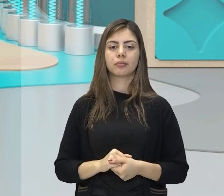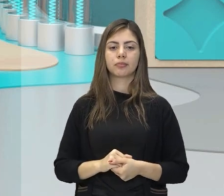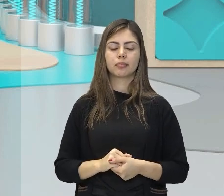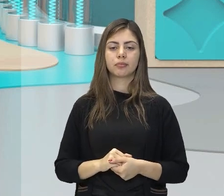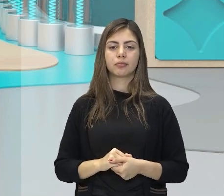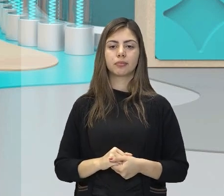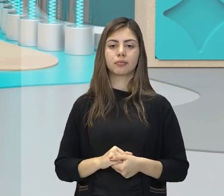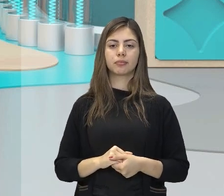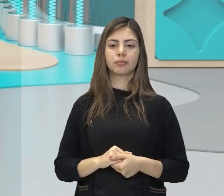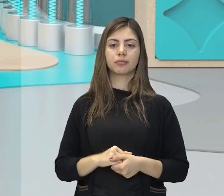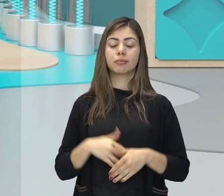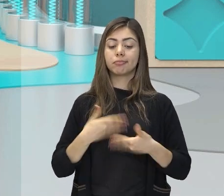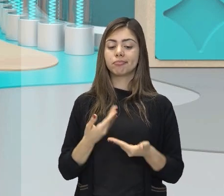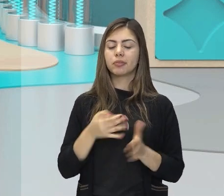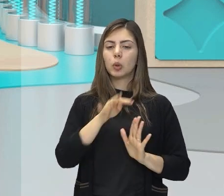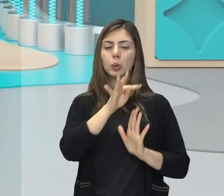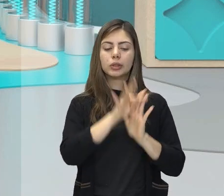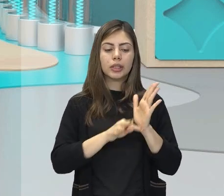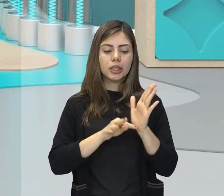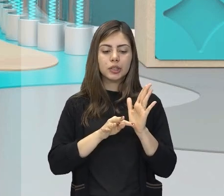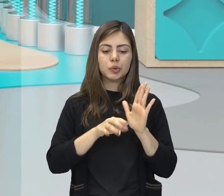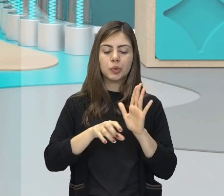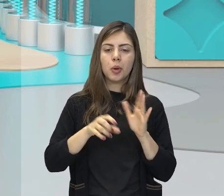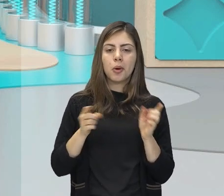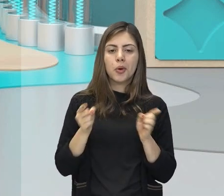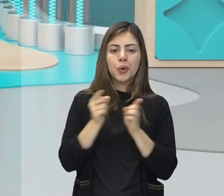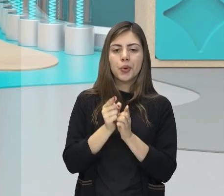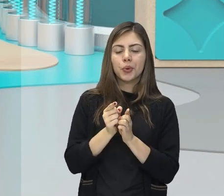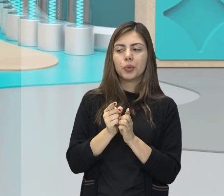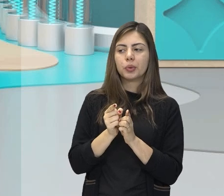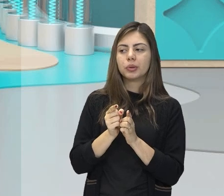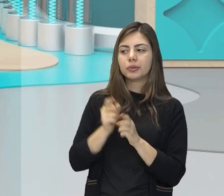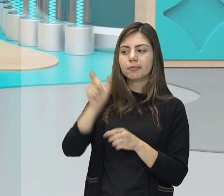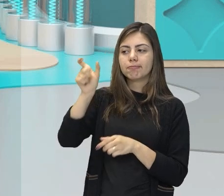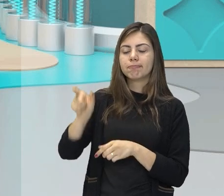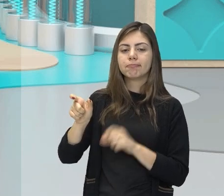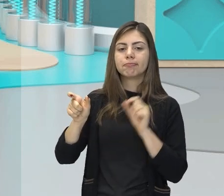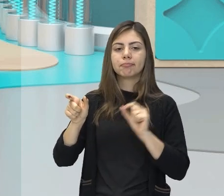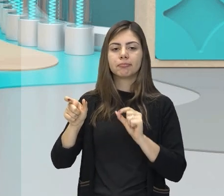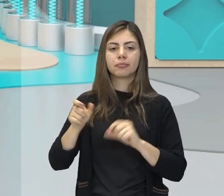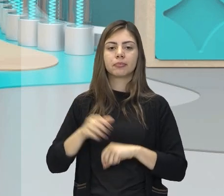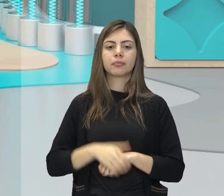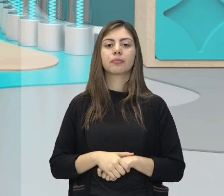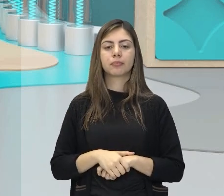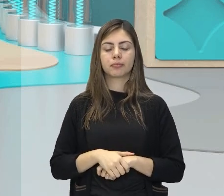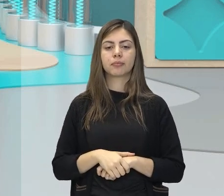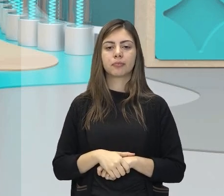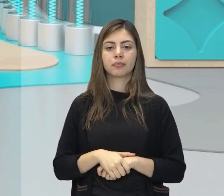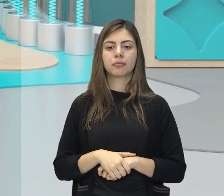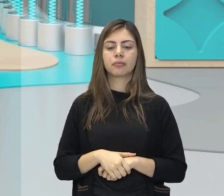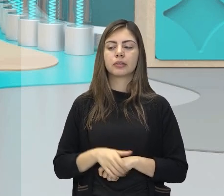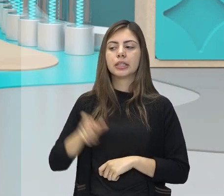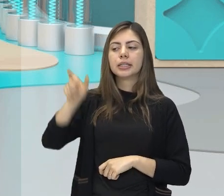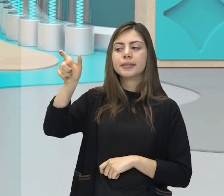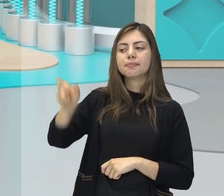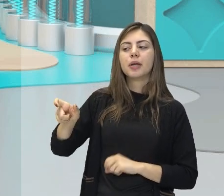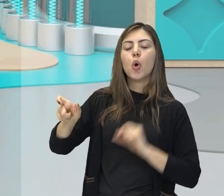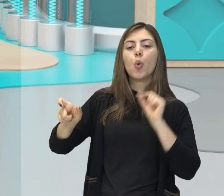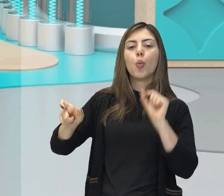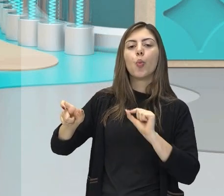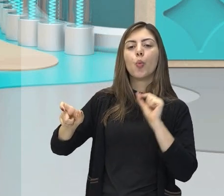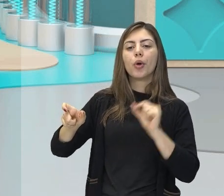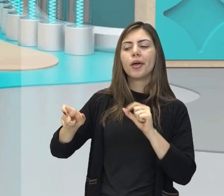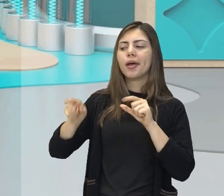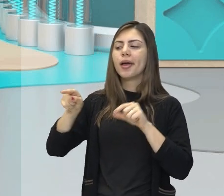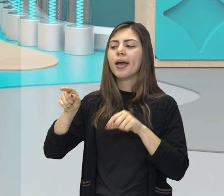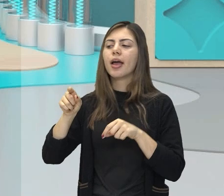então o texto introdutório sobre esta entrevistada? Na próxima tela, olhem só, pensando aí em quem é a entrevistada, o que